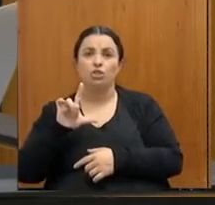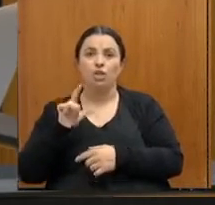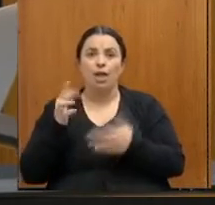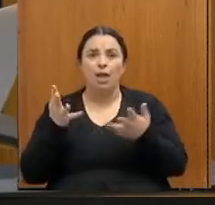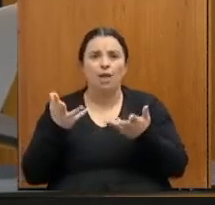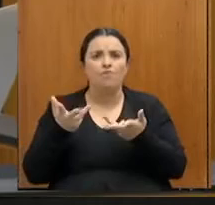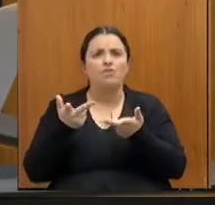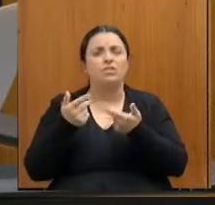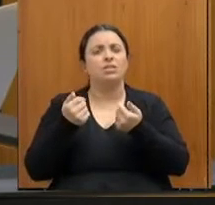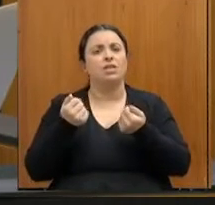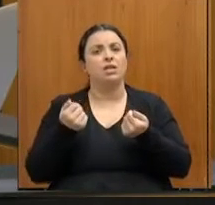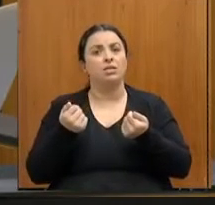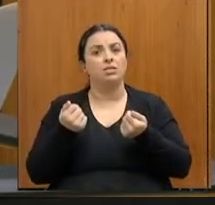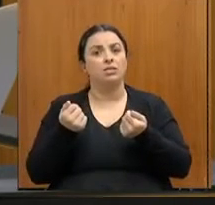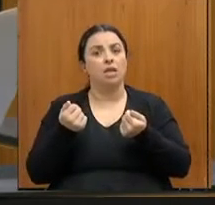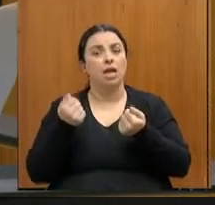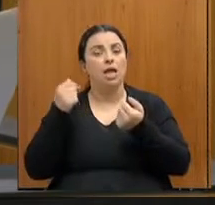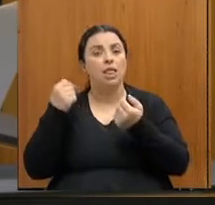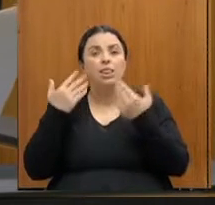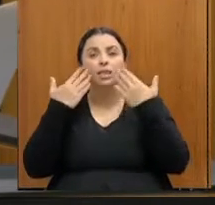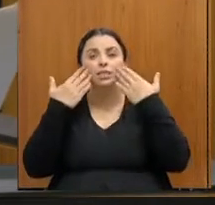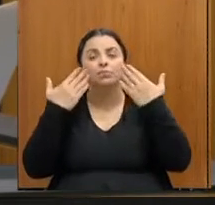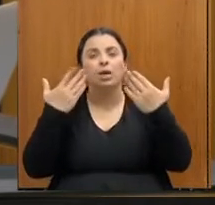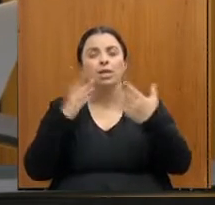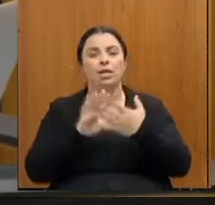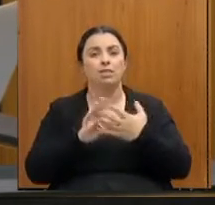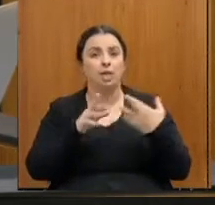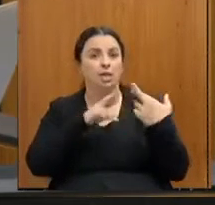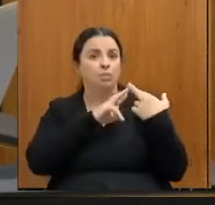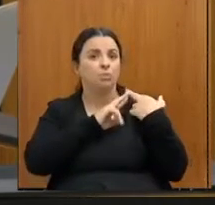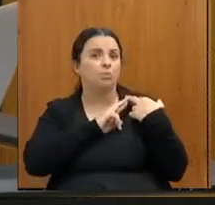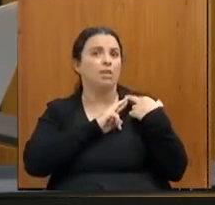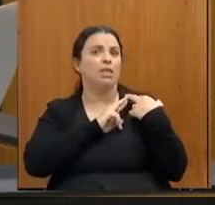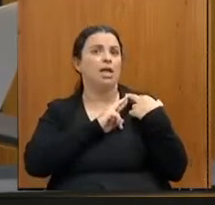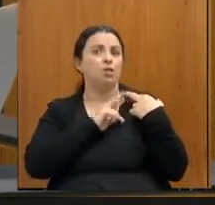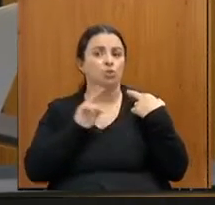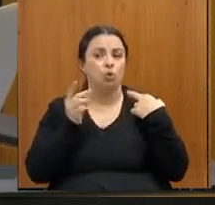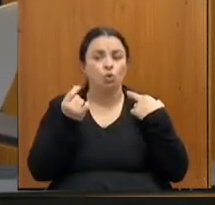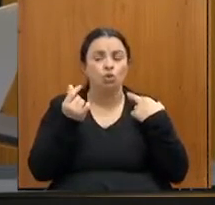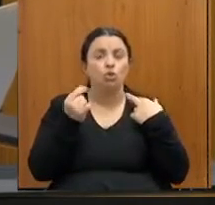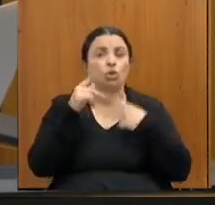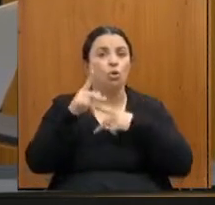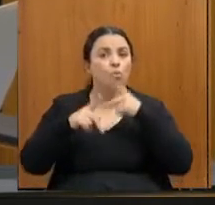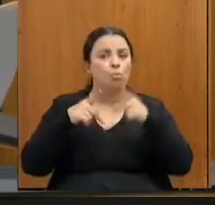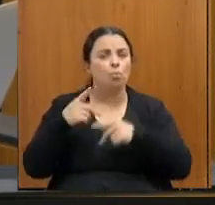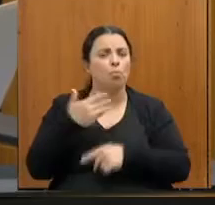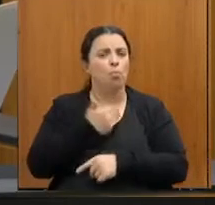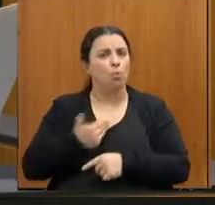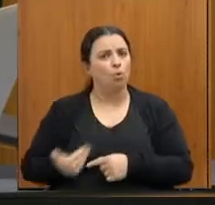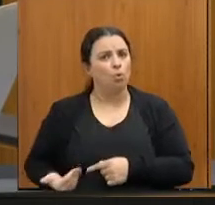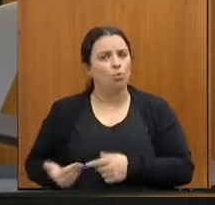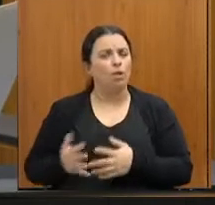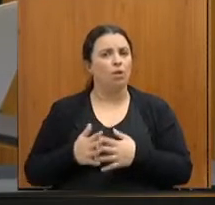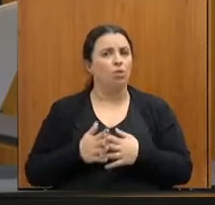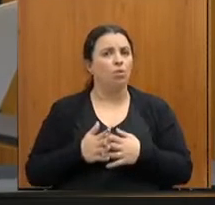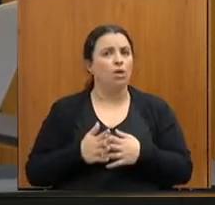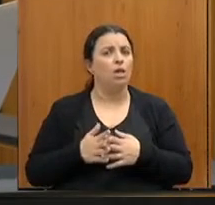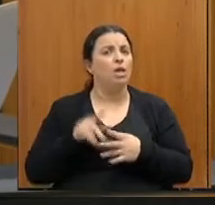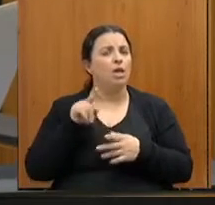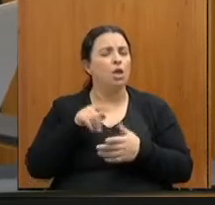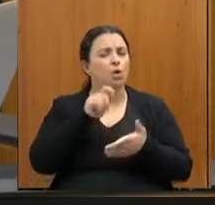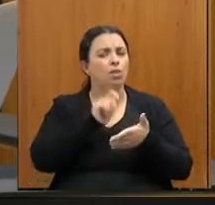Transparência uma lógica da responsabilidade com dinheiro público e faz um volume considerável